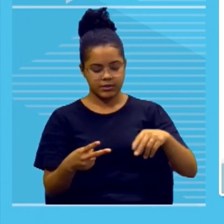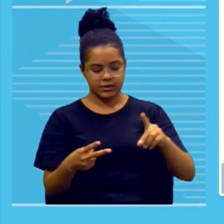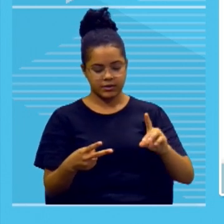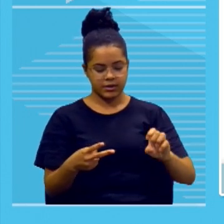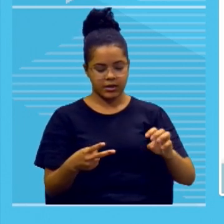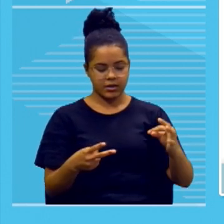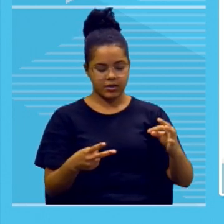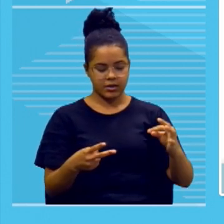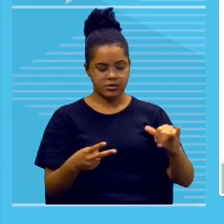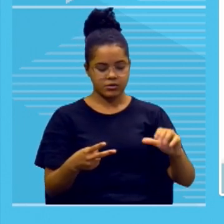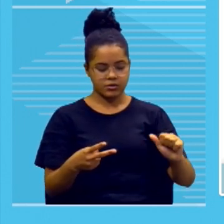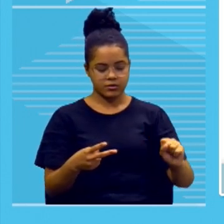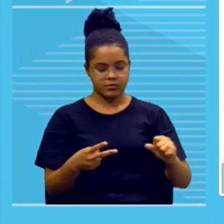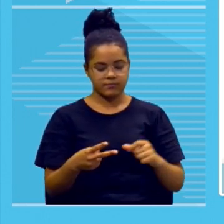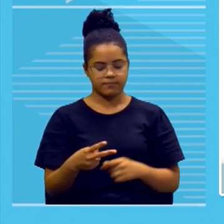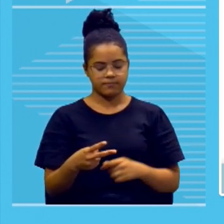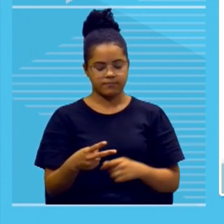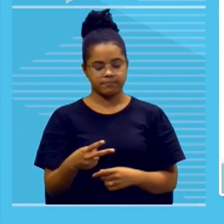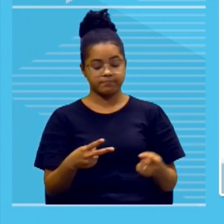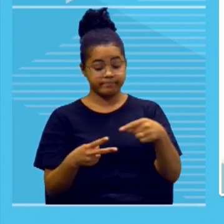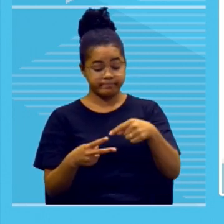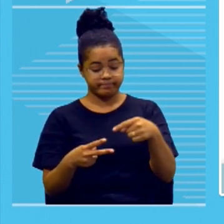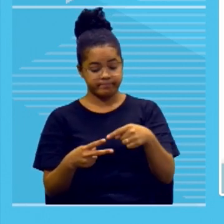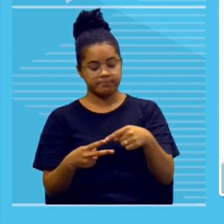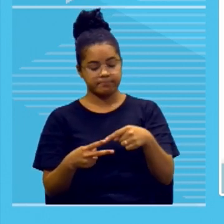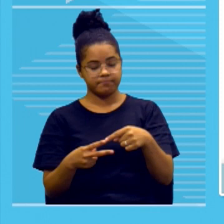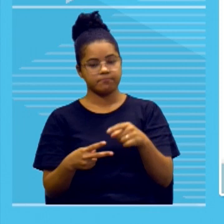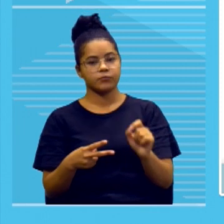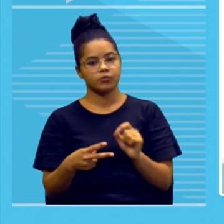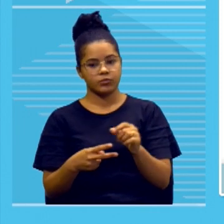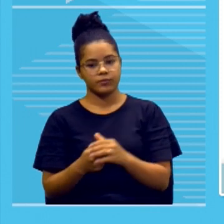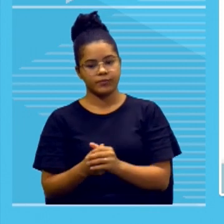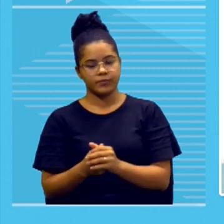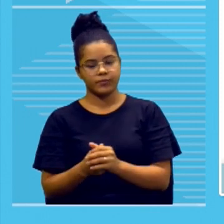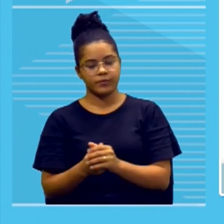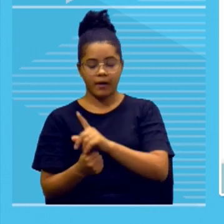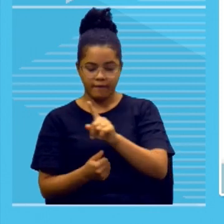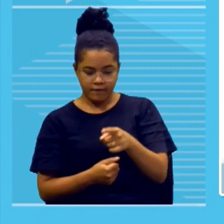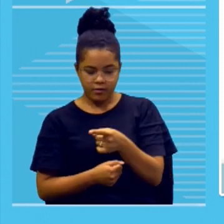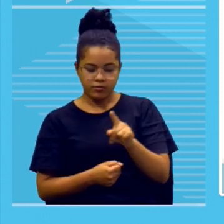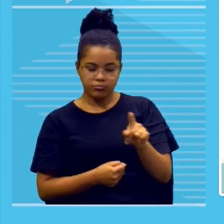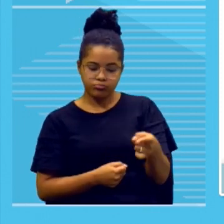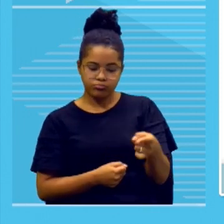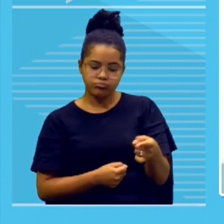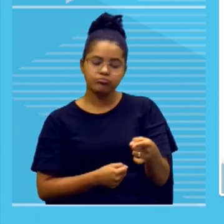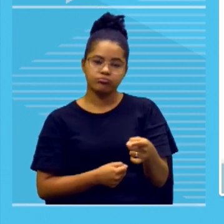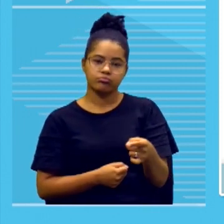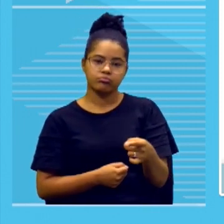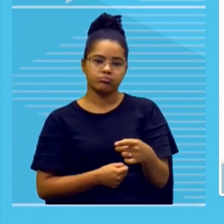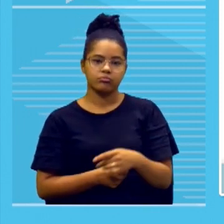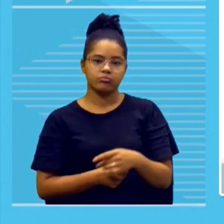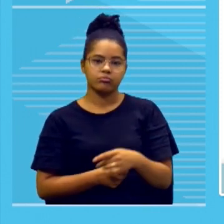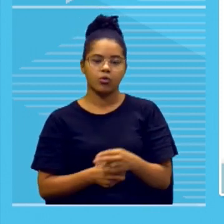orações coordenadas assindéticas separam-se por vírgula. Aí